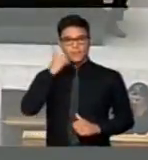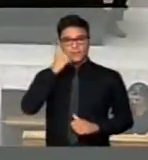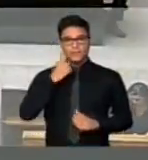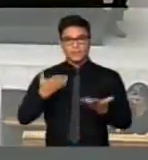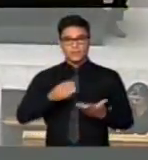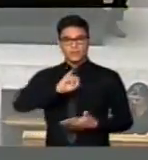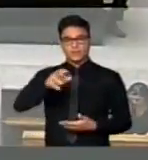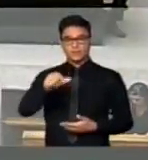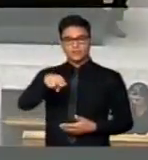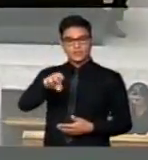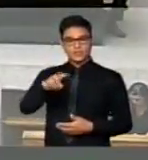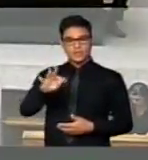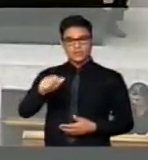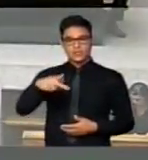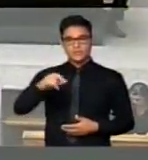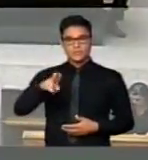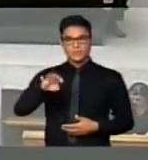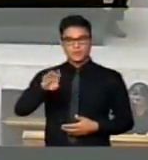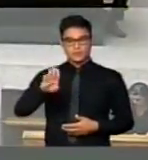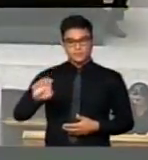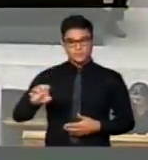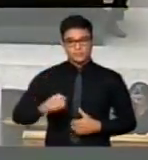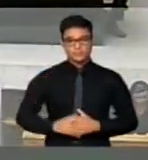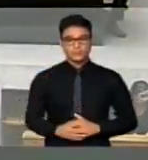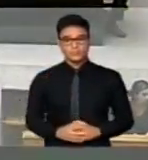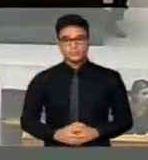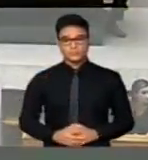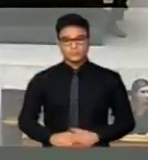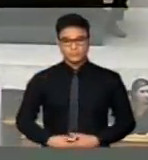Deputada Janete Capiberibe,